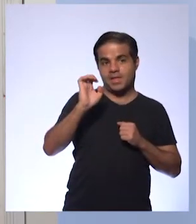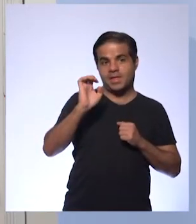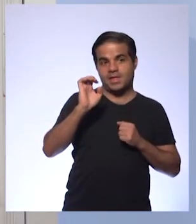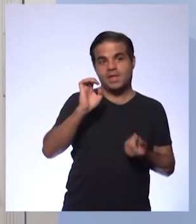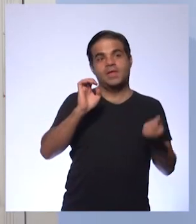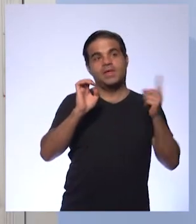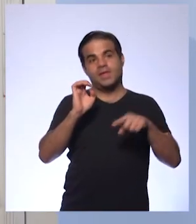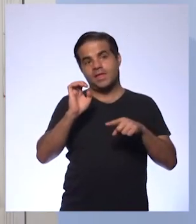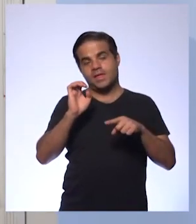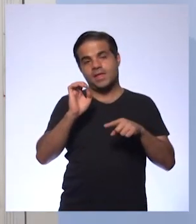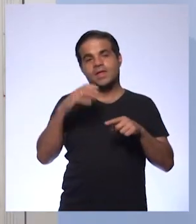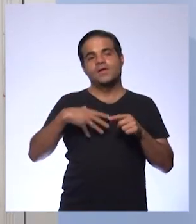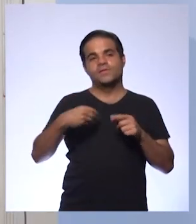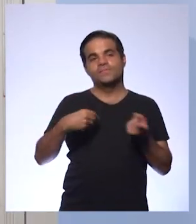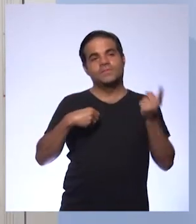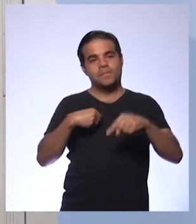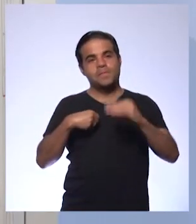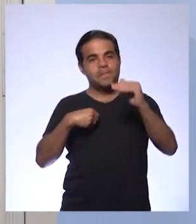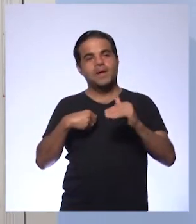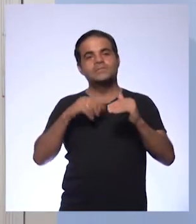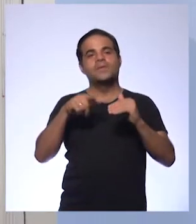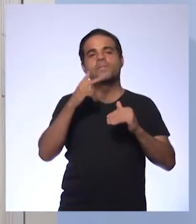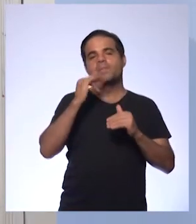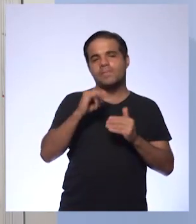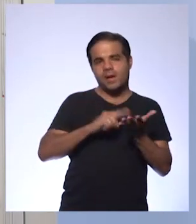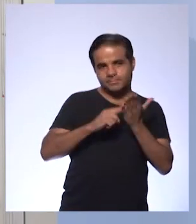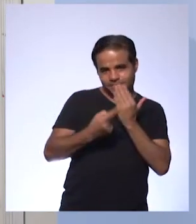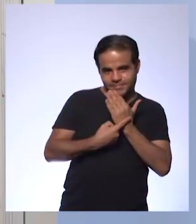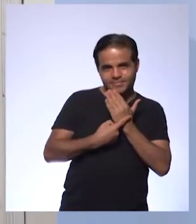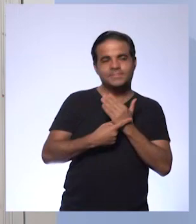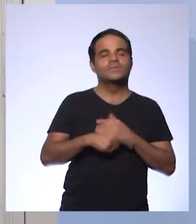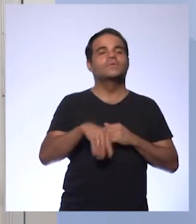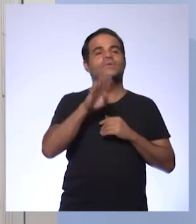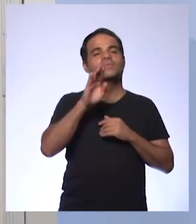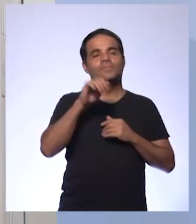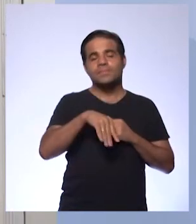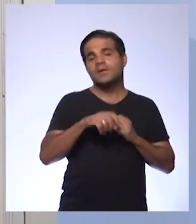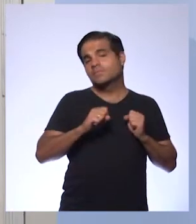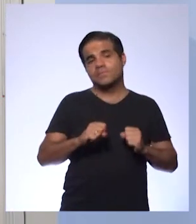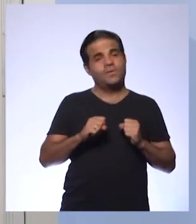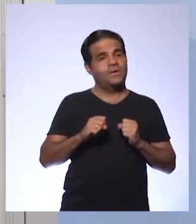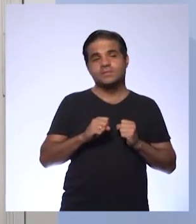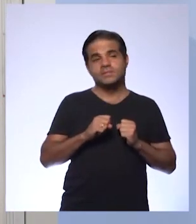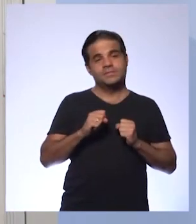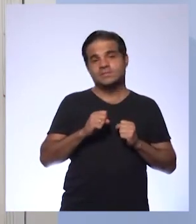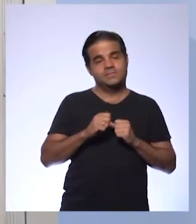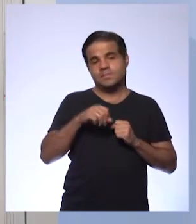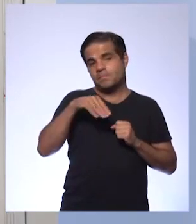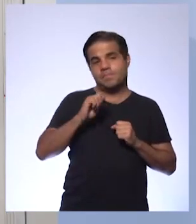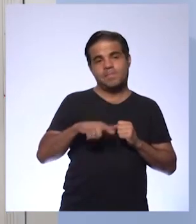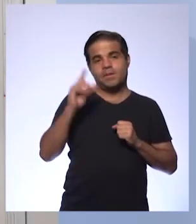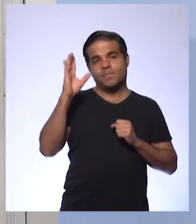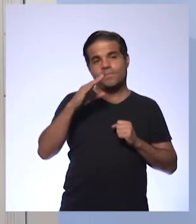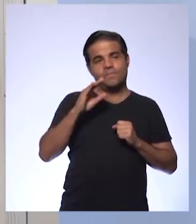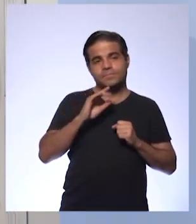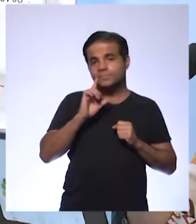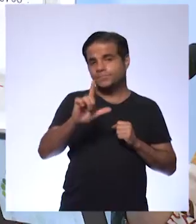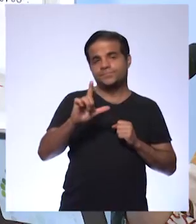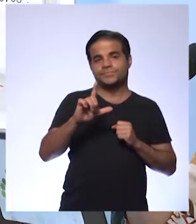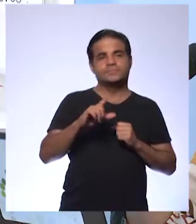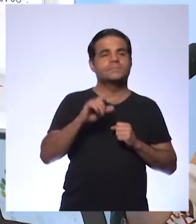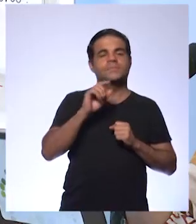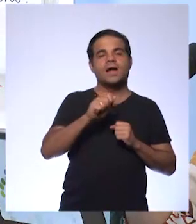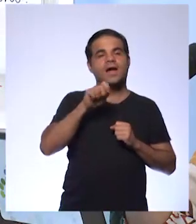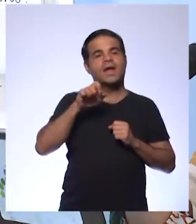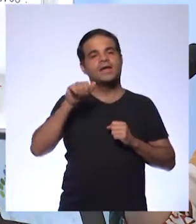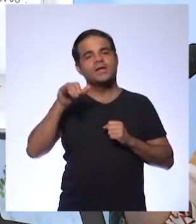o E. Aqui é o filhinho, aqui é o papai. Então, o bem com E só pode ser do mal com L, gente, tá bom? Aí você não tem lá A,